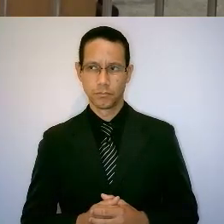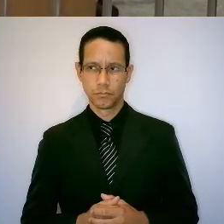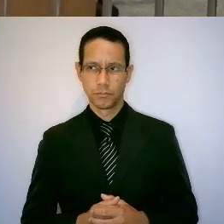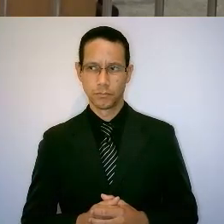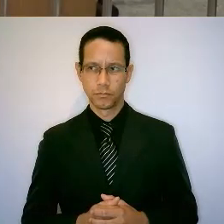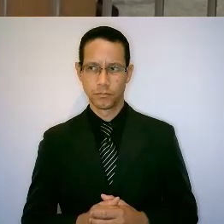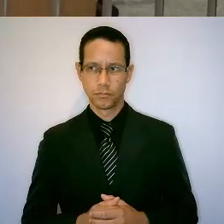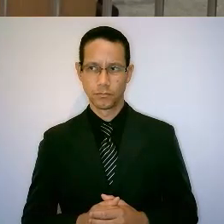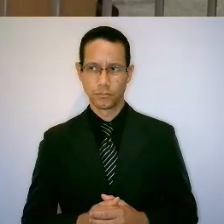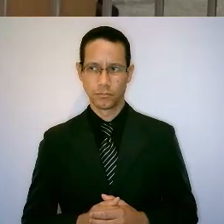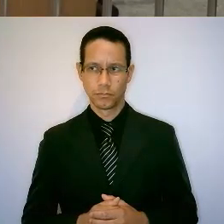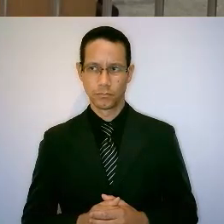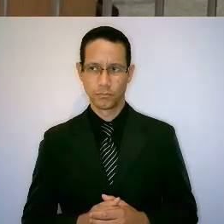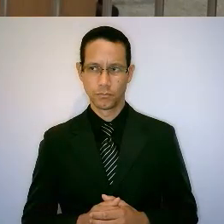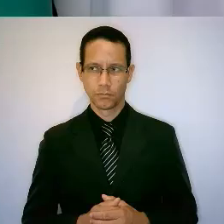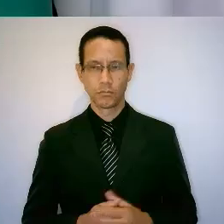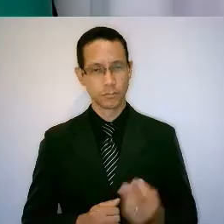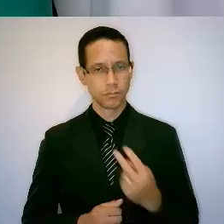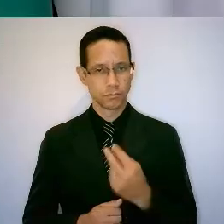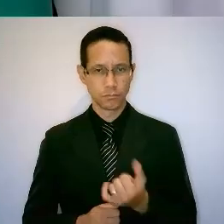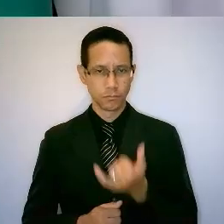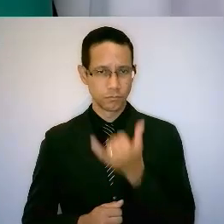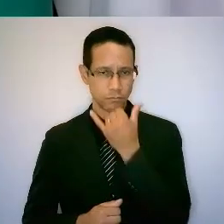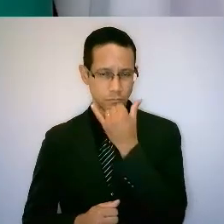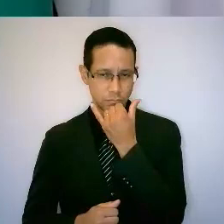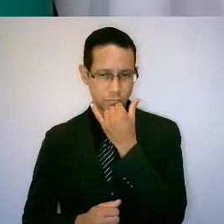da loteria Doutor Ricardo